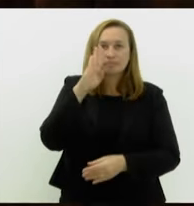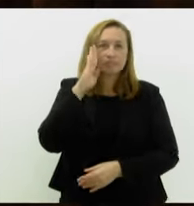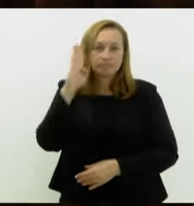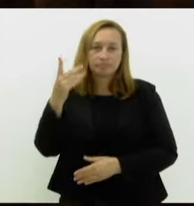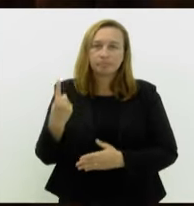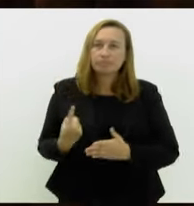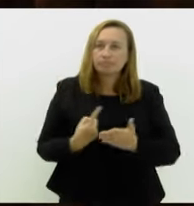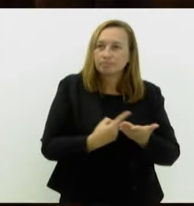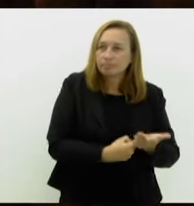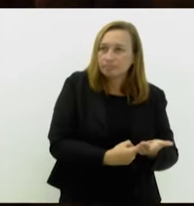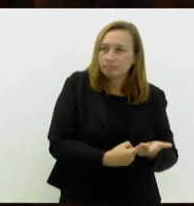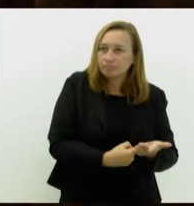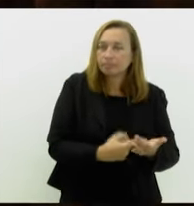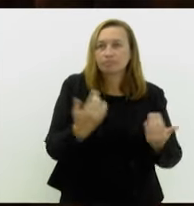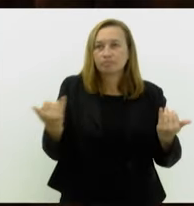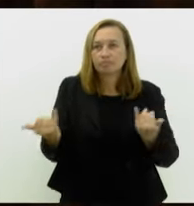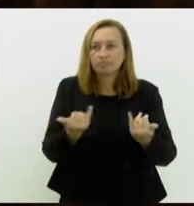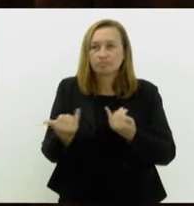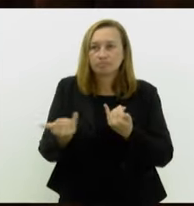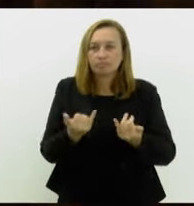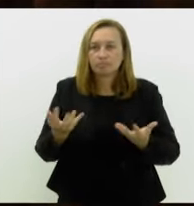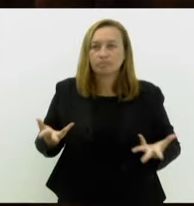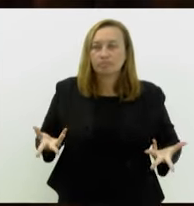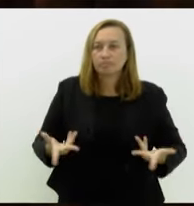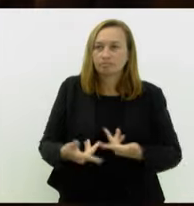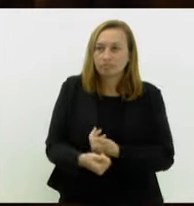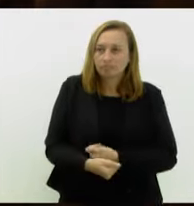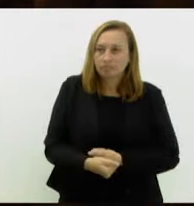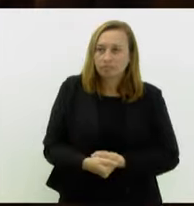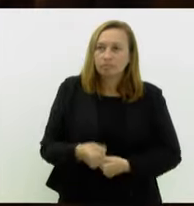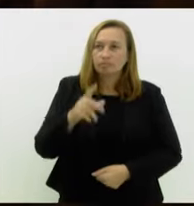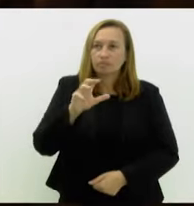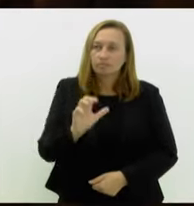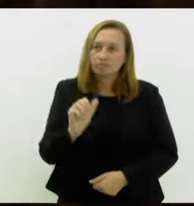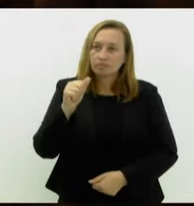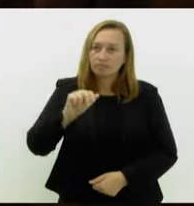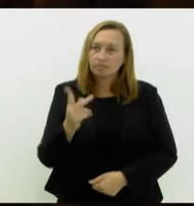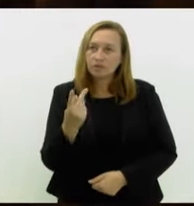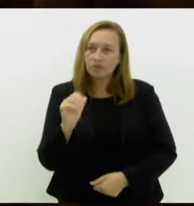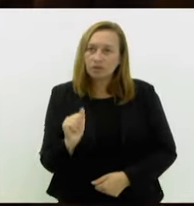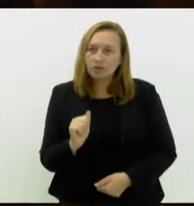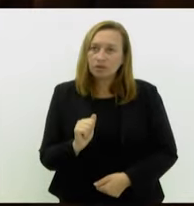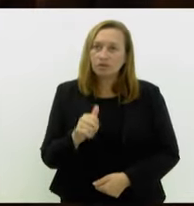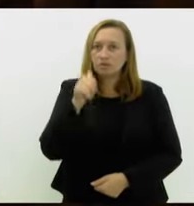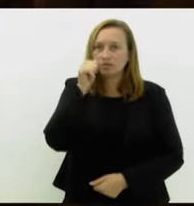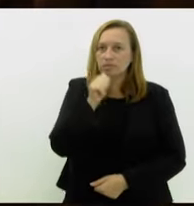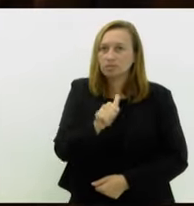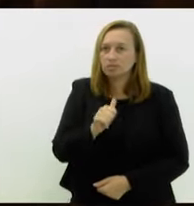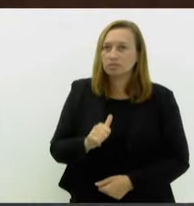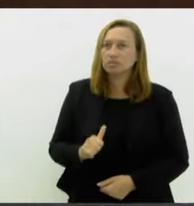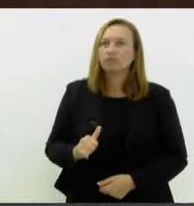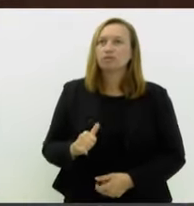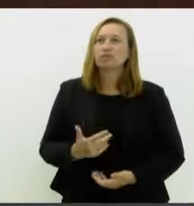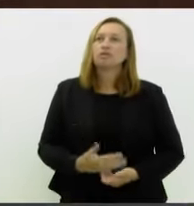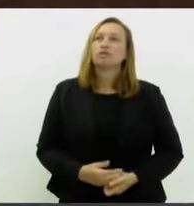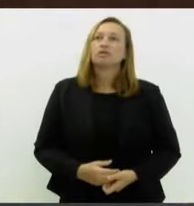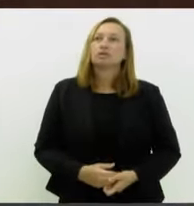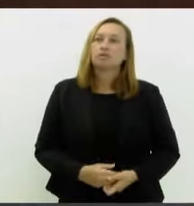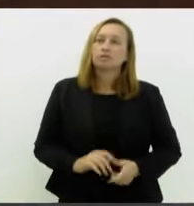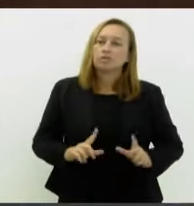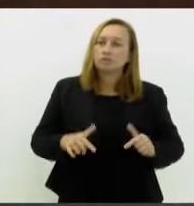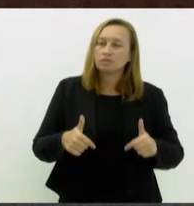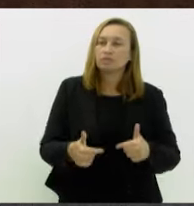compromisso com a informação de qualidade a campanha das mulheres se alimenta de